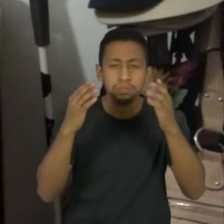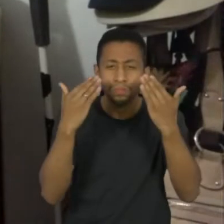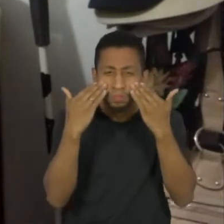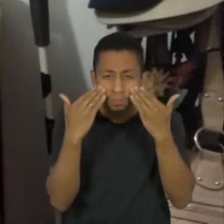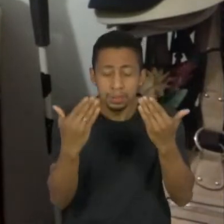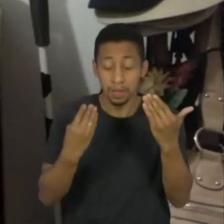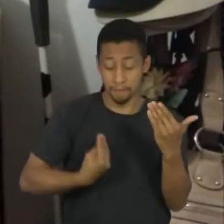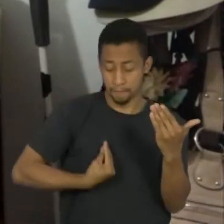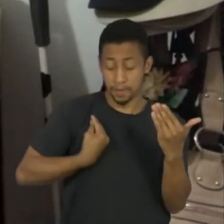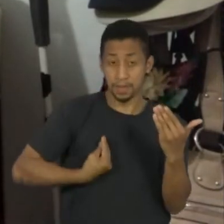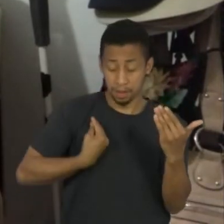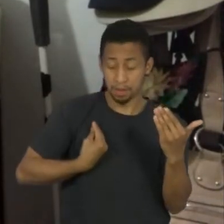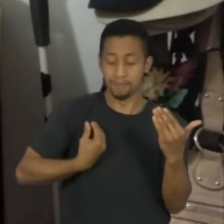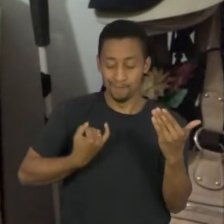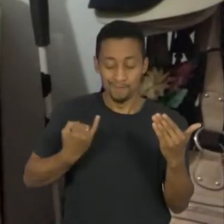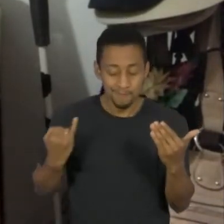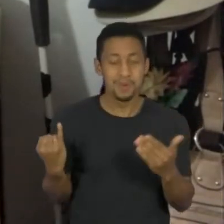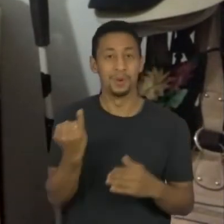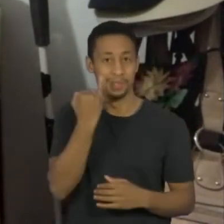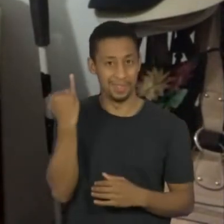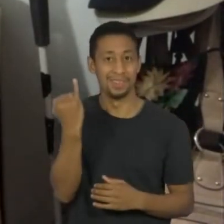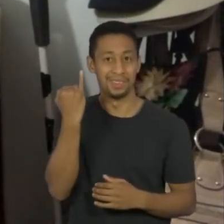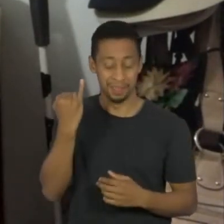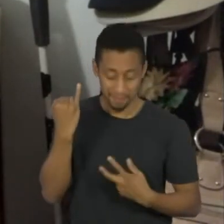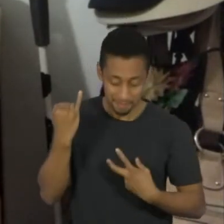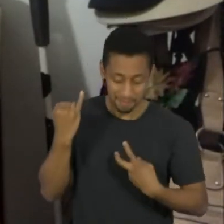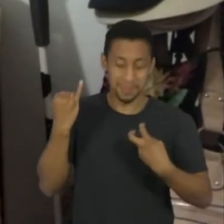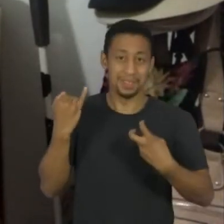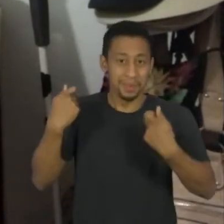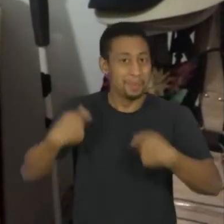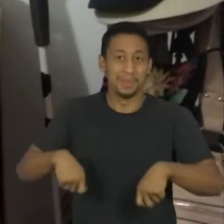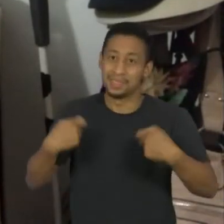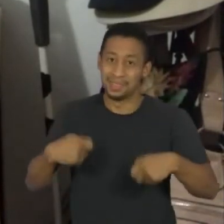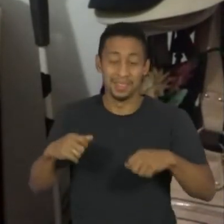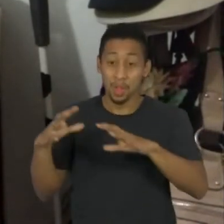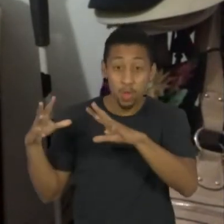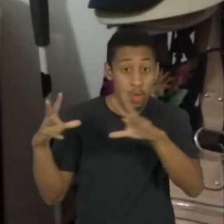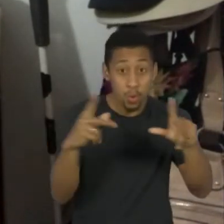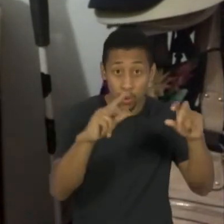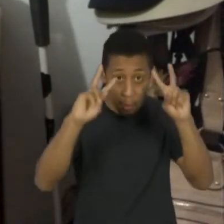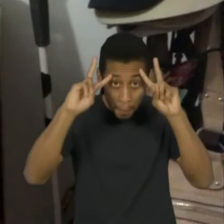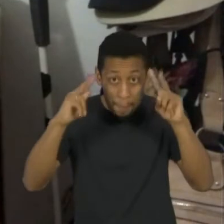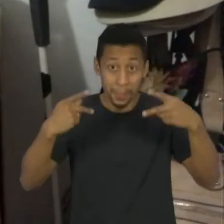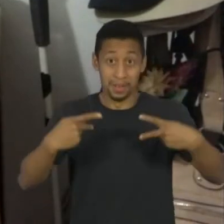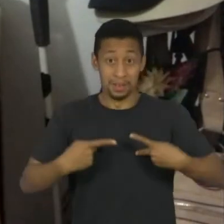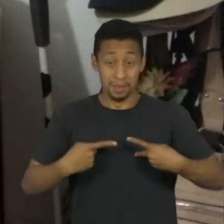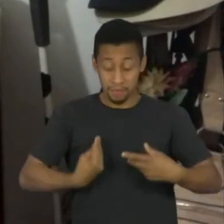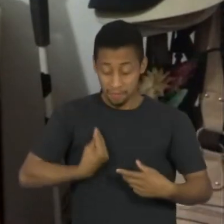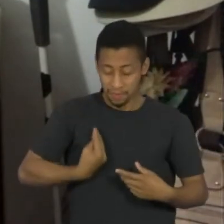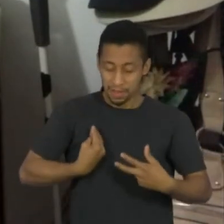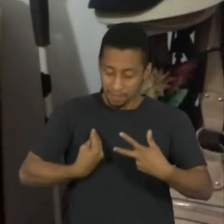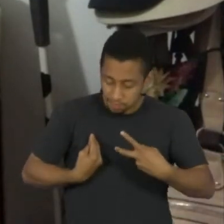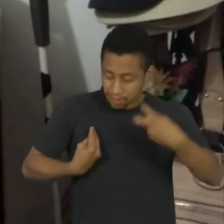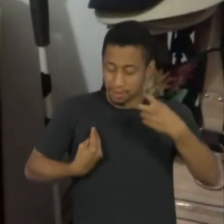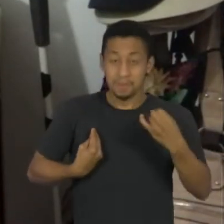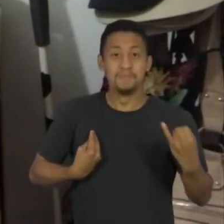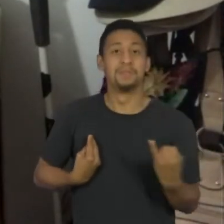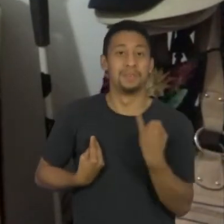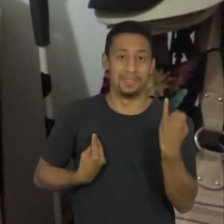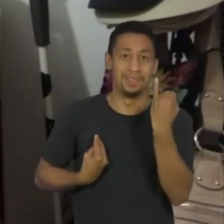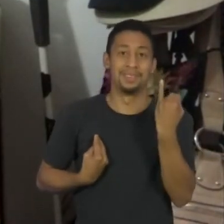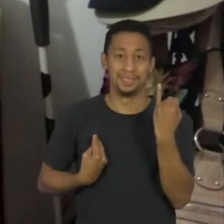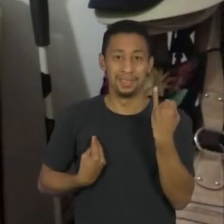que esse é um ponto, e toda a vida humana, né? Que a gente tenha